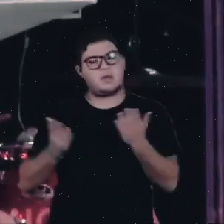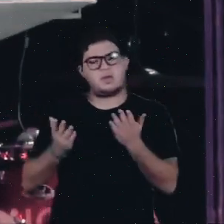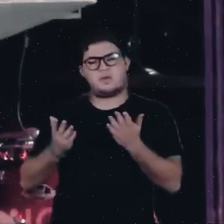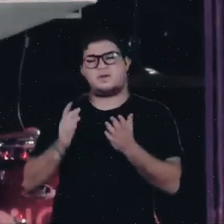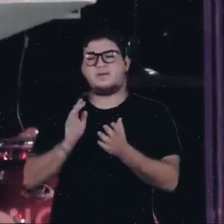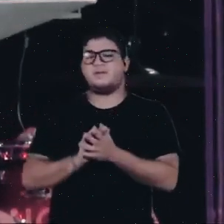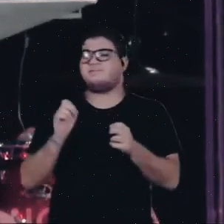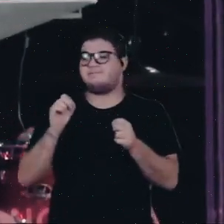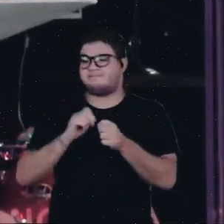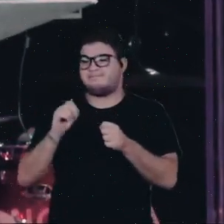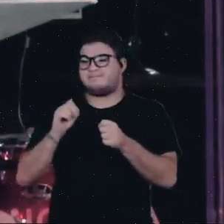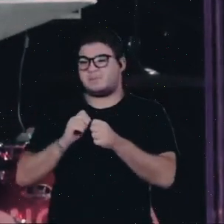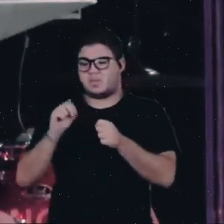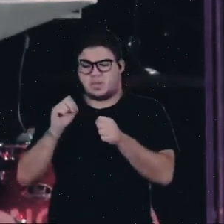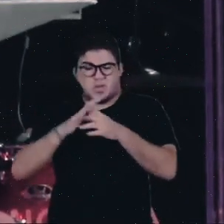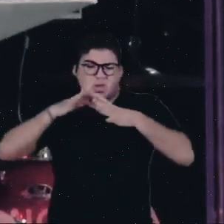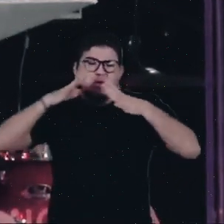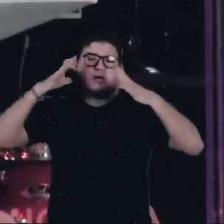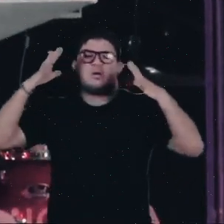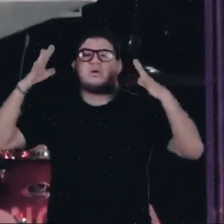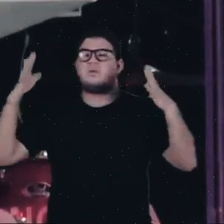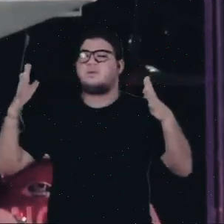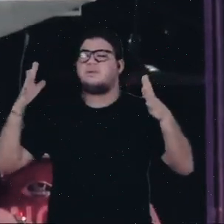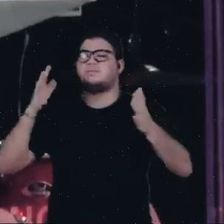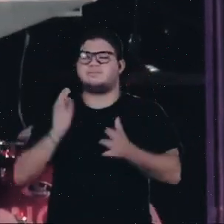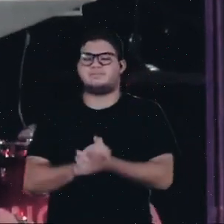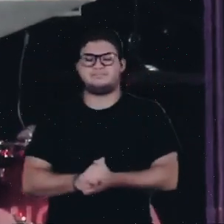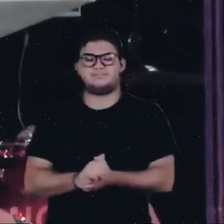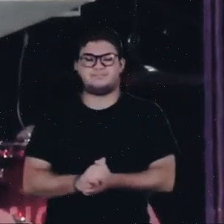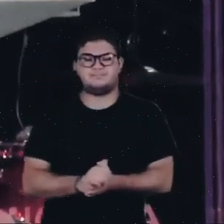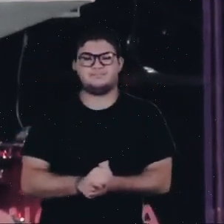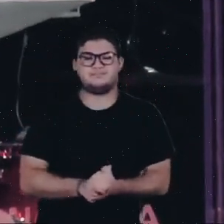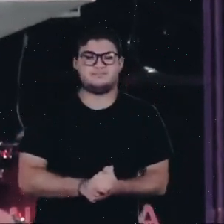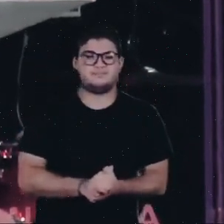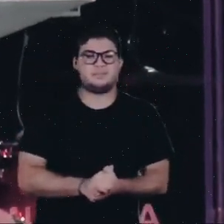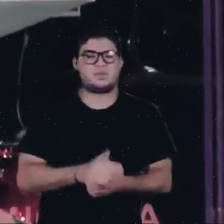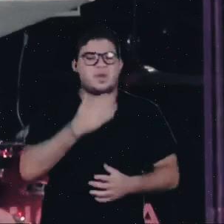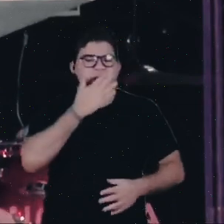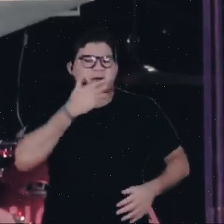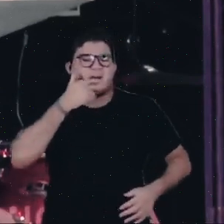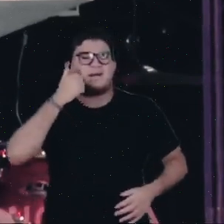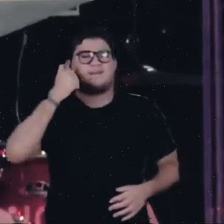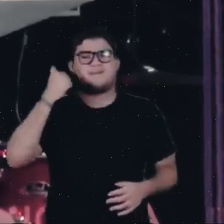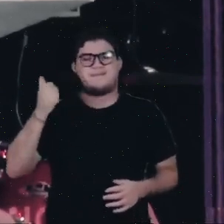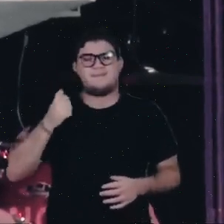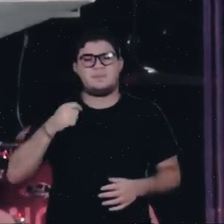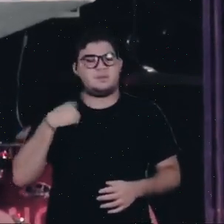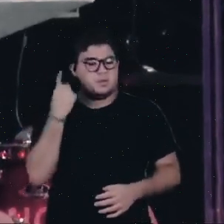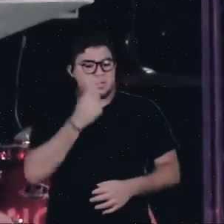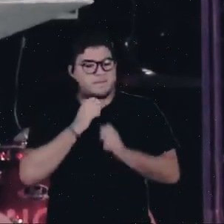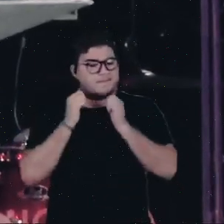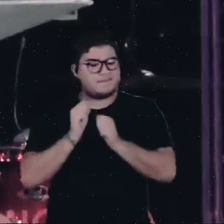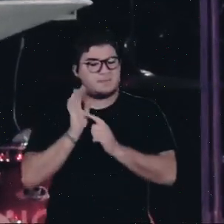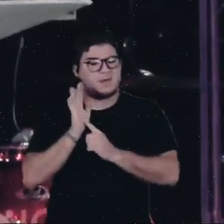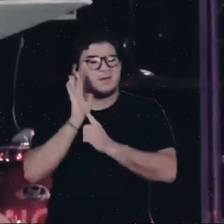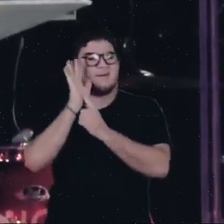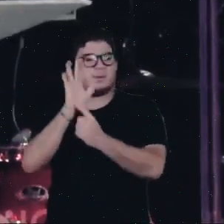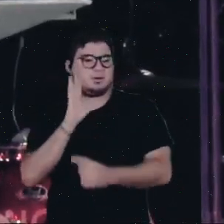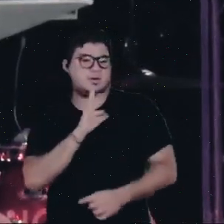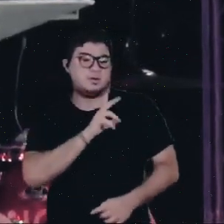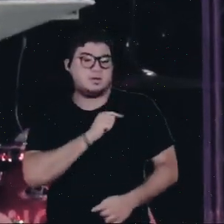fazer o milagre. Sabe, uma das melhores maneiras que a gente pode demonstrar amor é